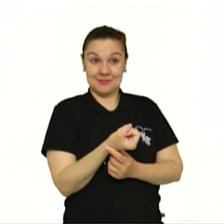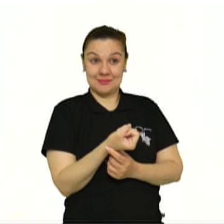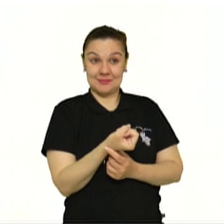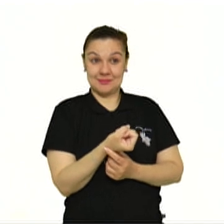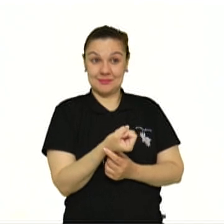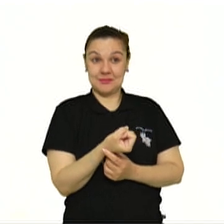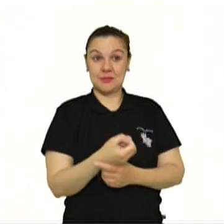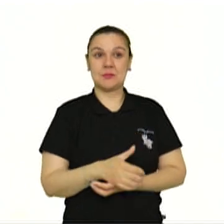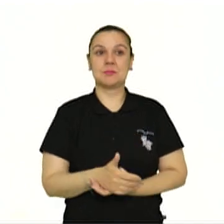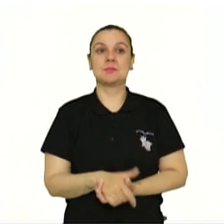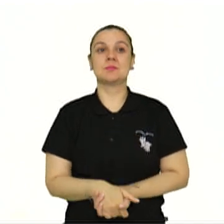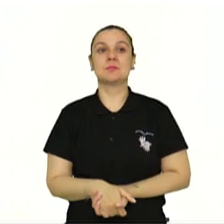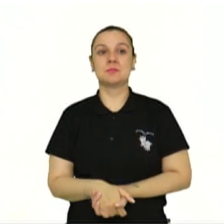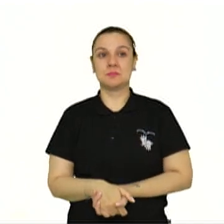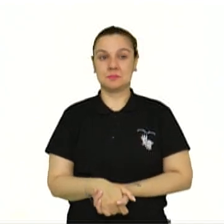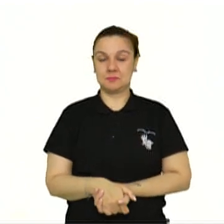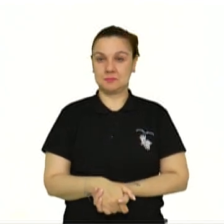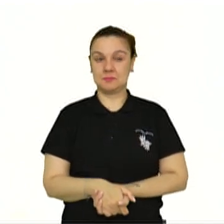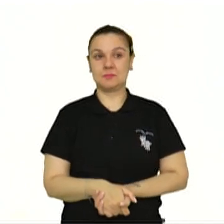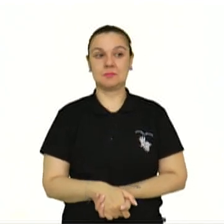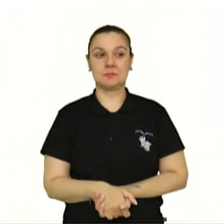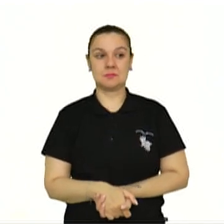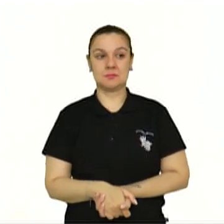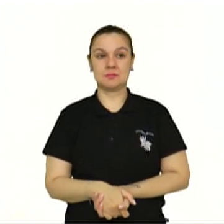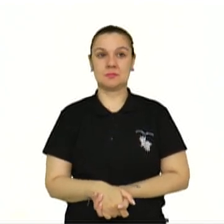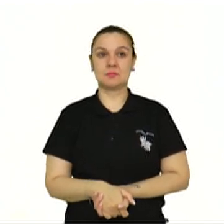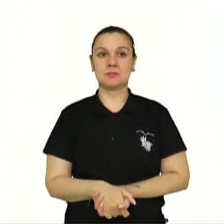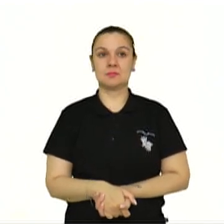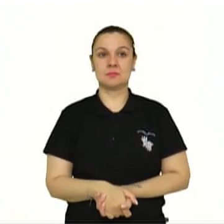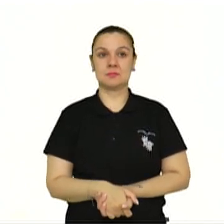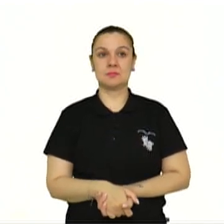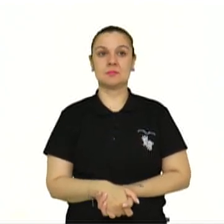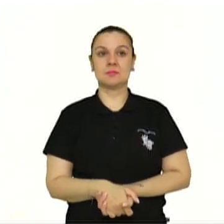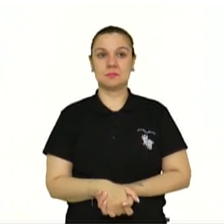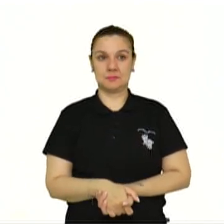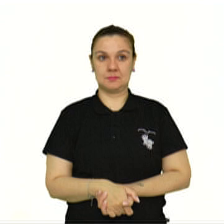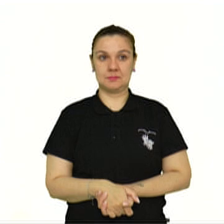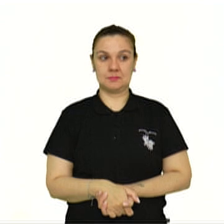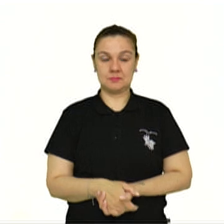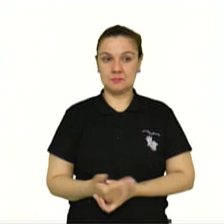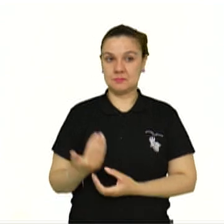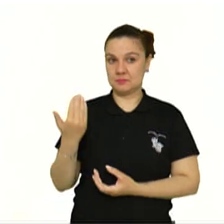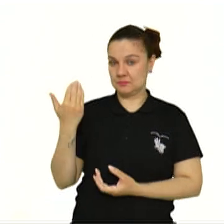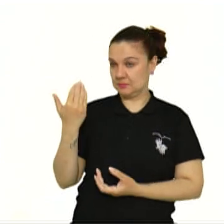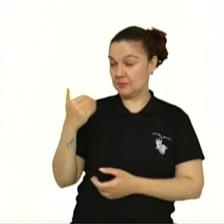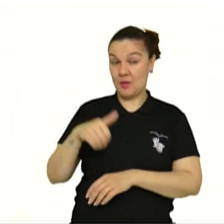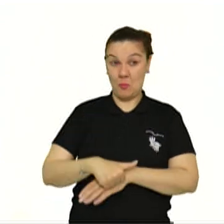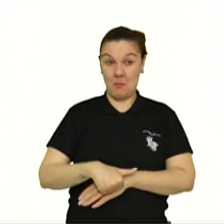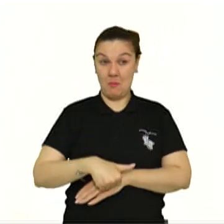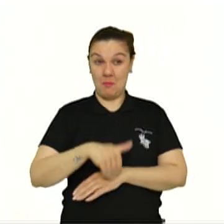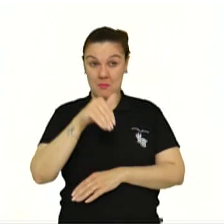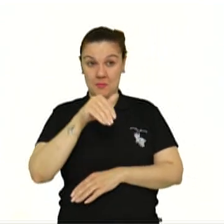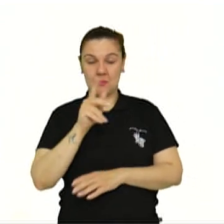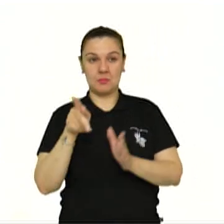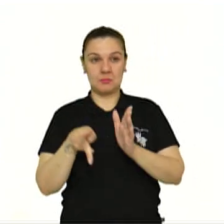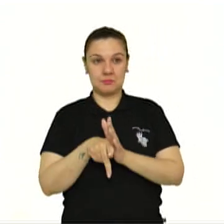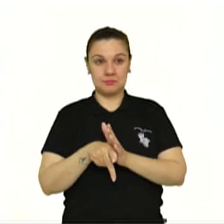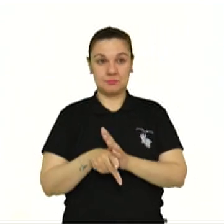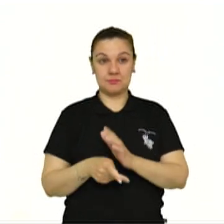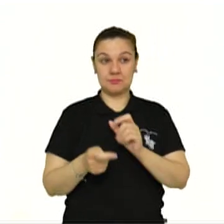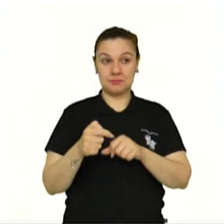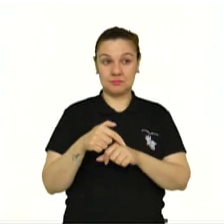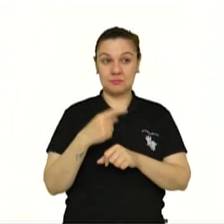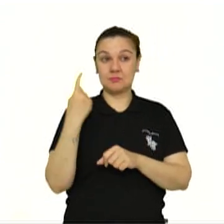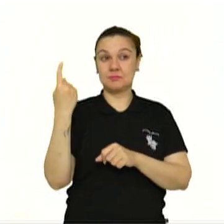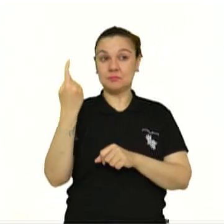5, coloco lá aquela partezinha no chanfro número 5, que é para o top spin máximo, adequado para bolas altas.